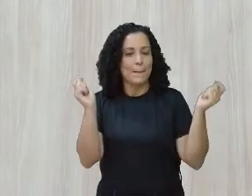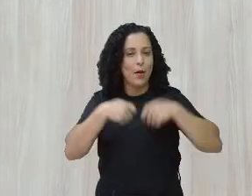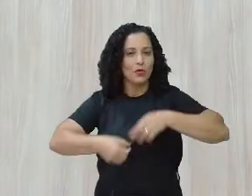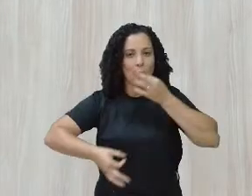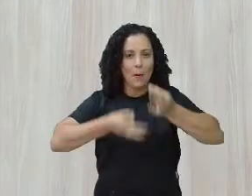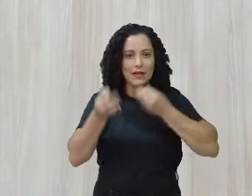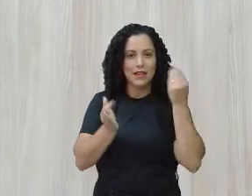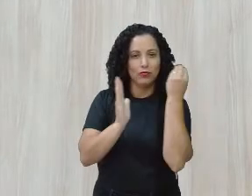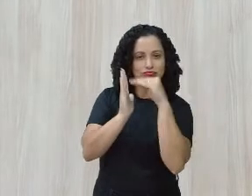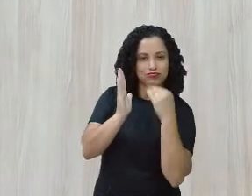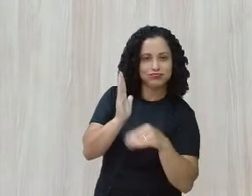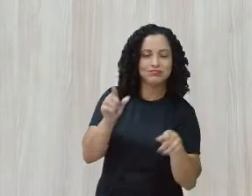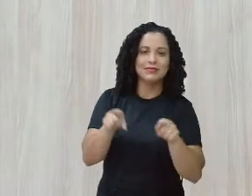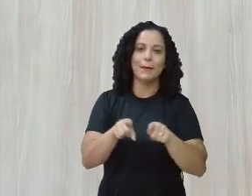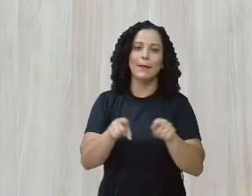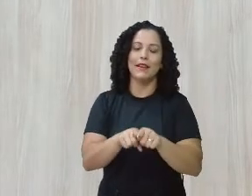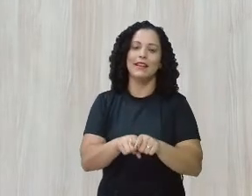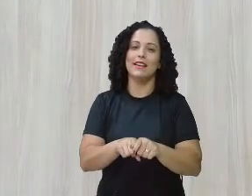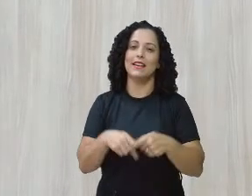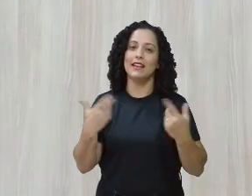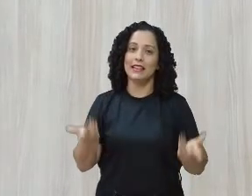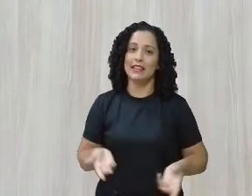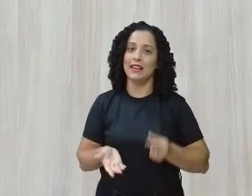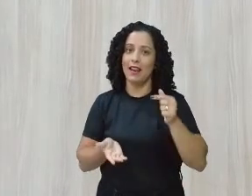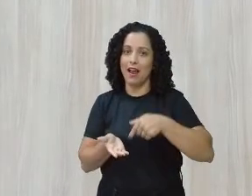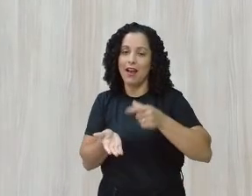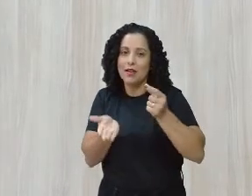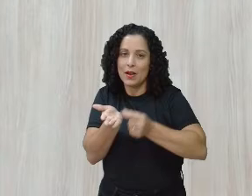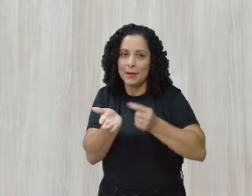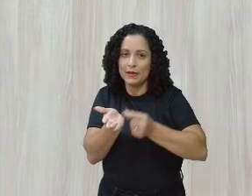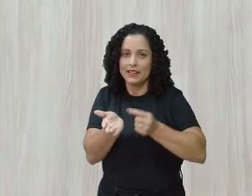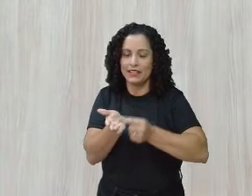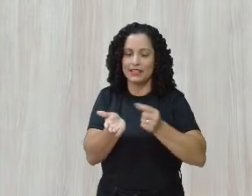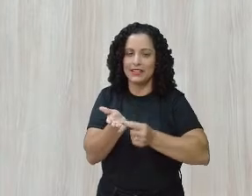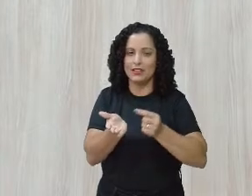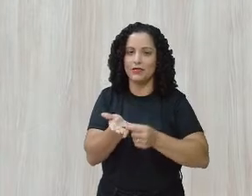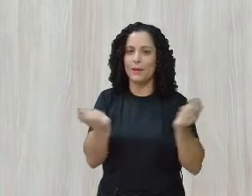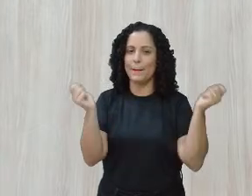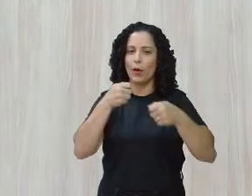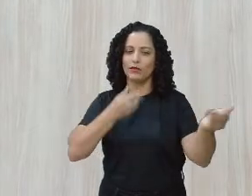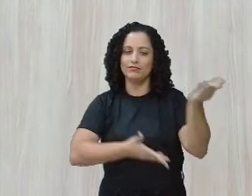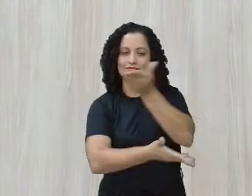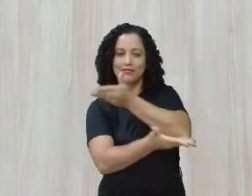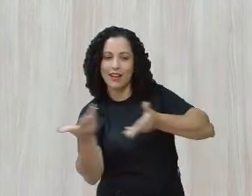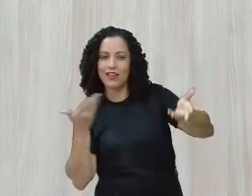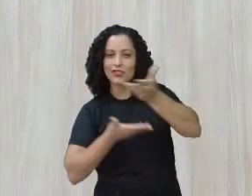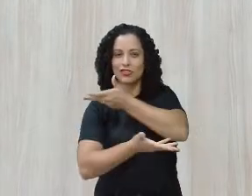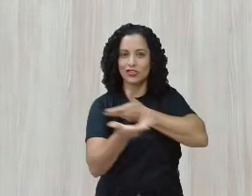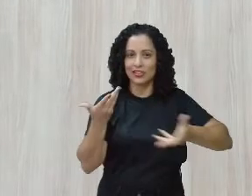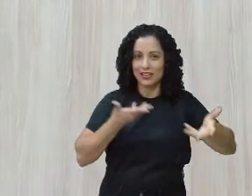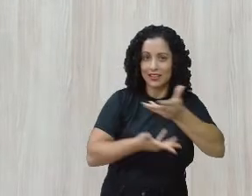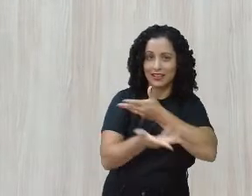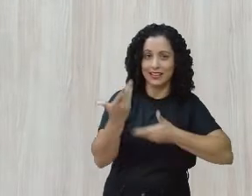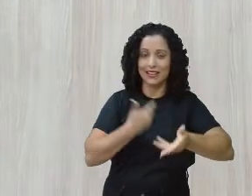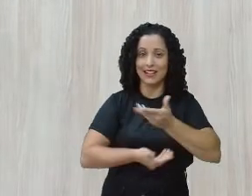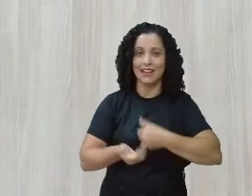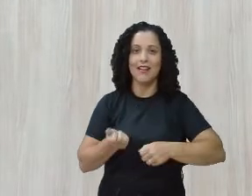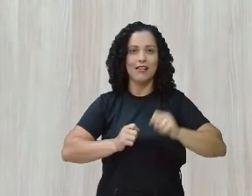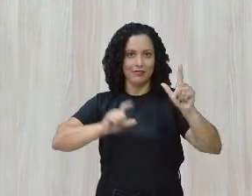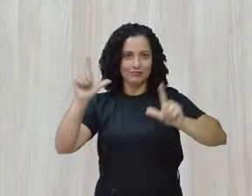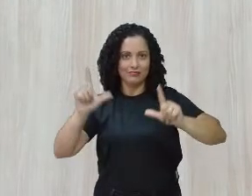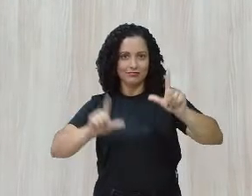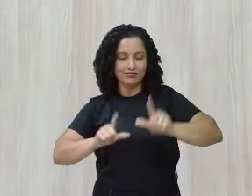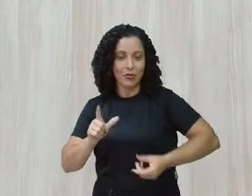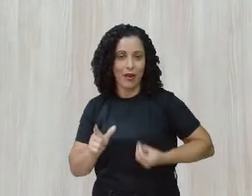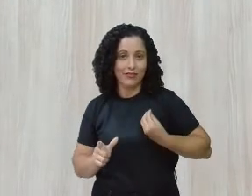o nosso canal. E por meio do aplicativo do Educa Recife, você pode interagir em tempo real com a gente. Então, você pode ir lá,